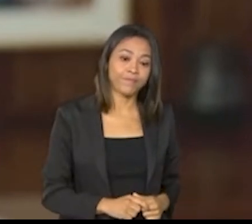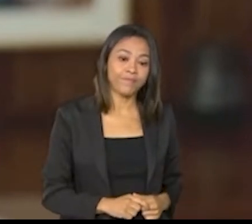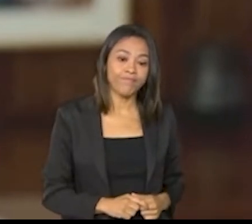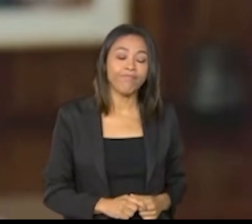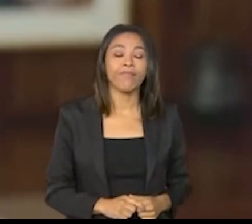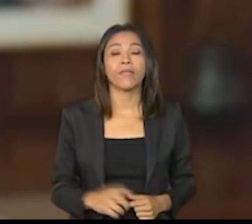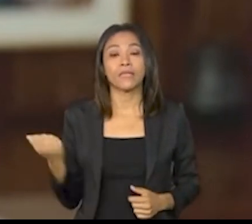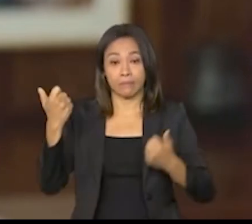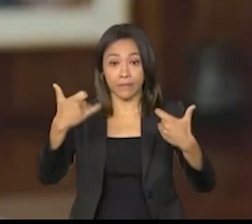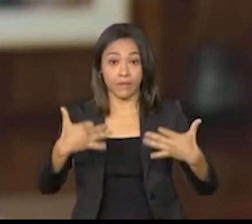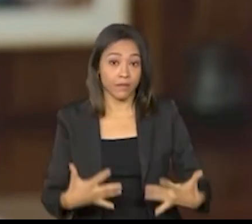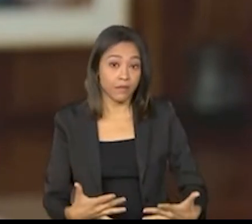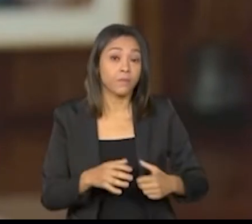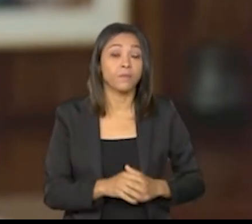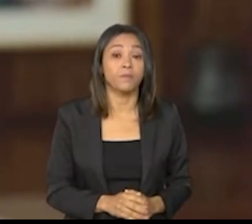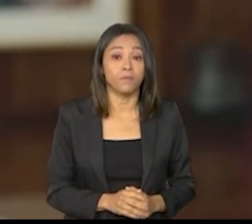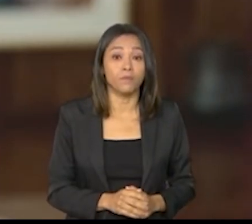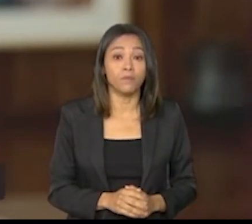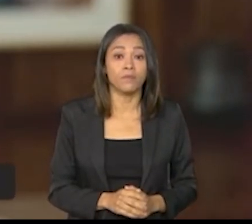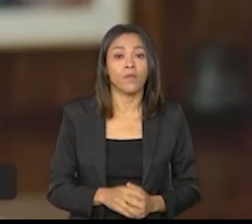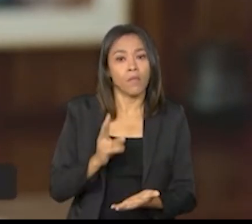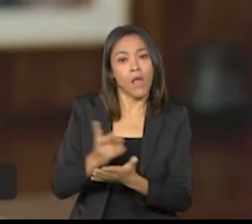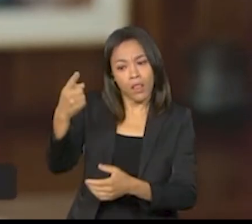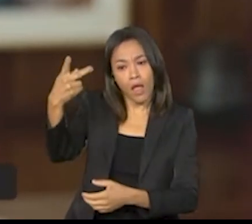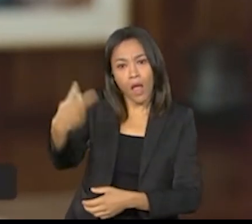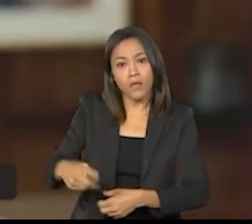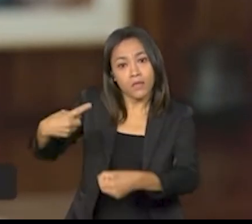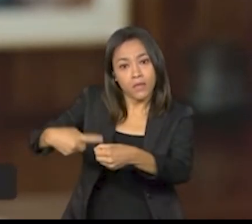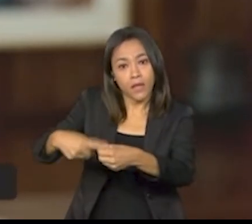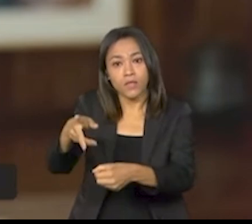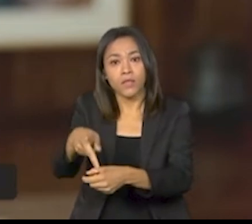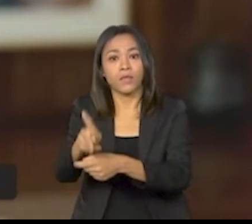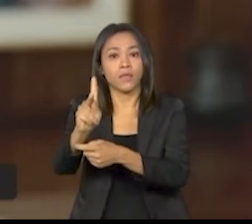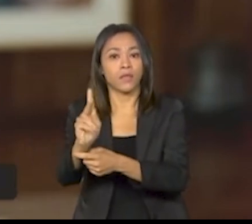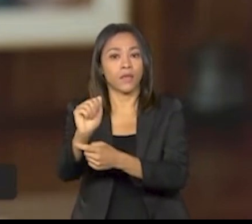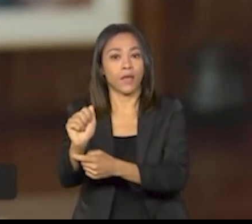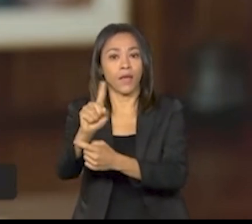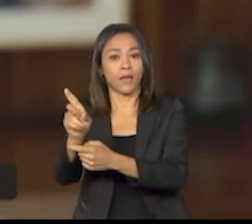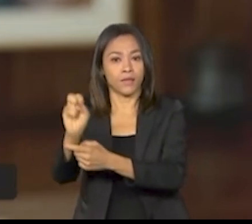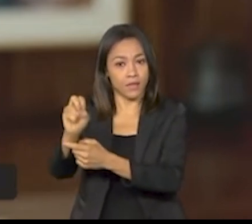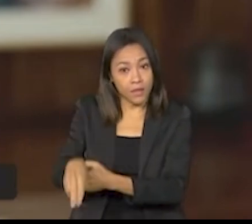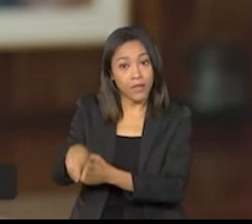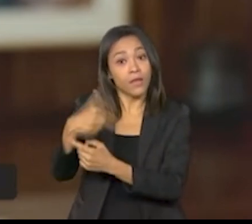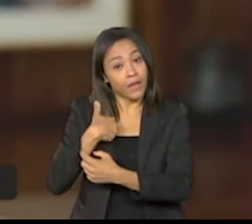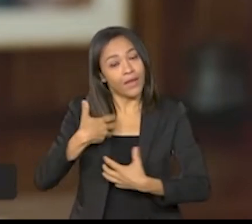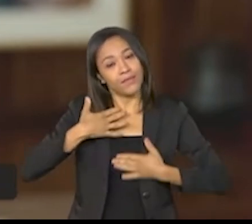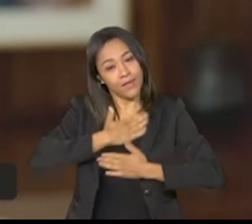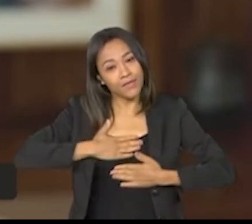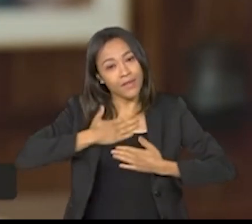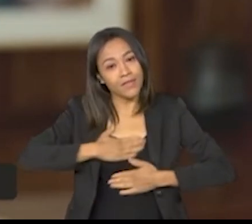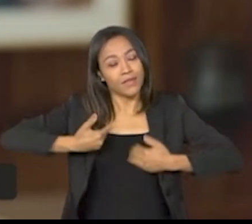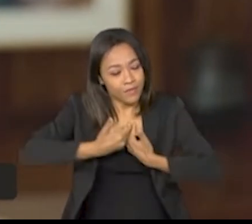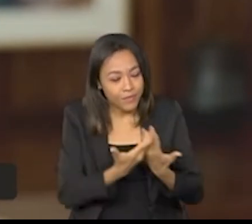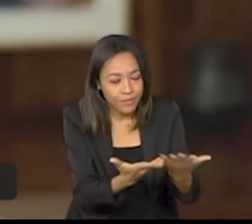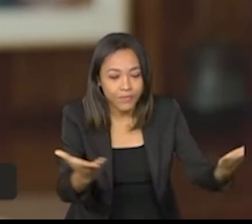e mesmo sem estar pessoalmente em cã quero registar minha satisfação em me dirigir aos companheiros